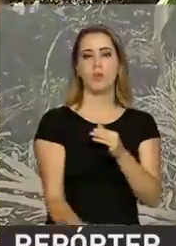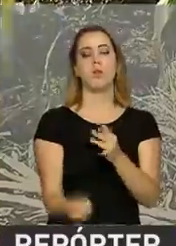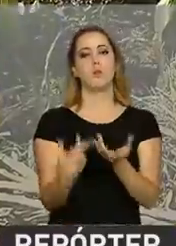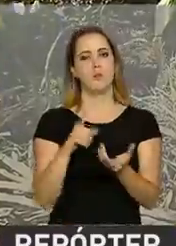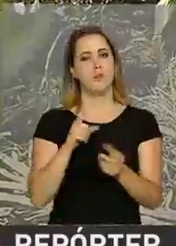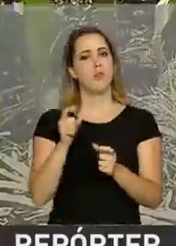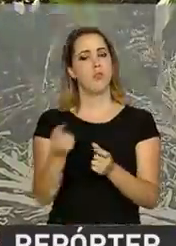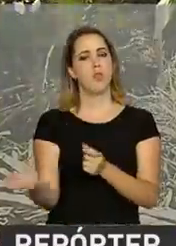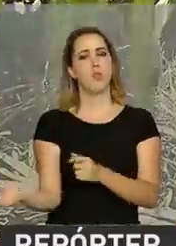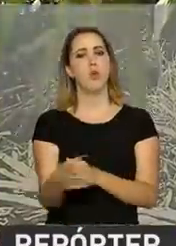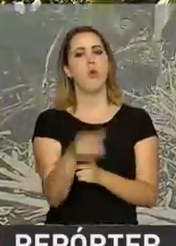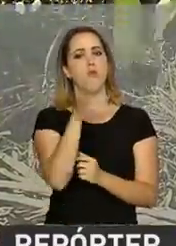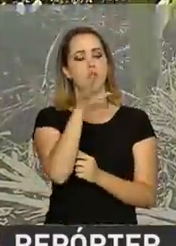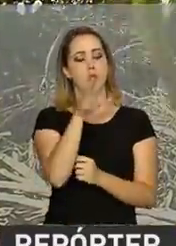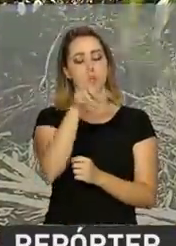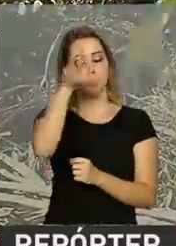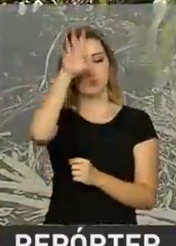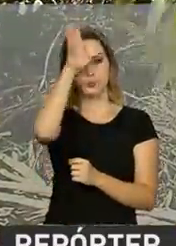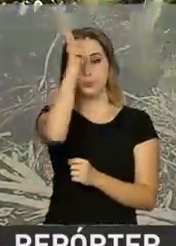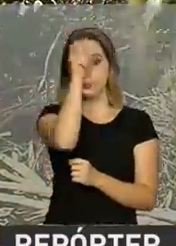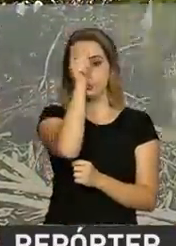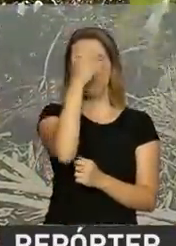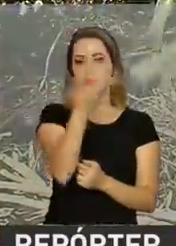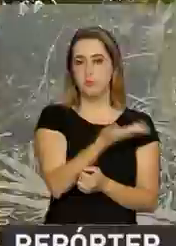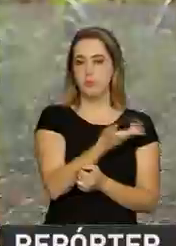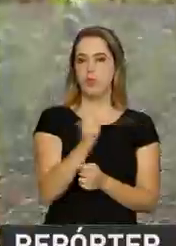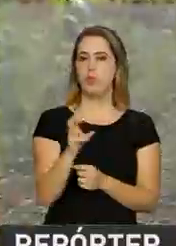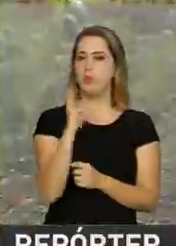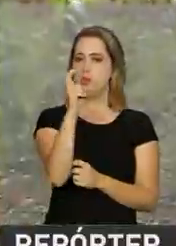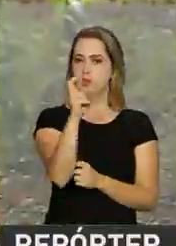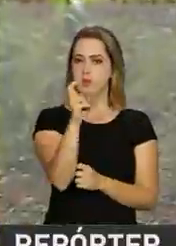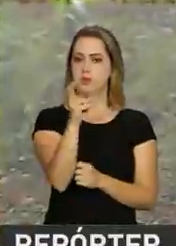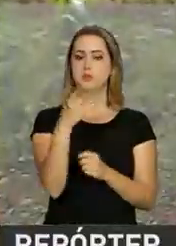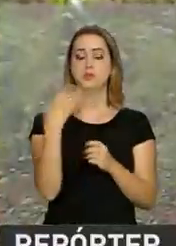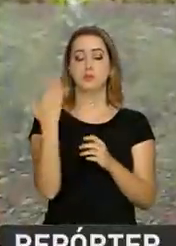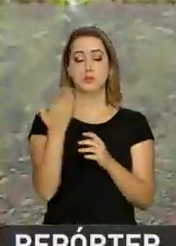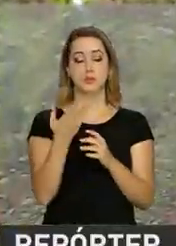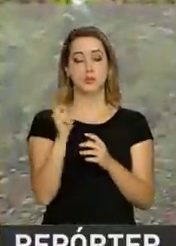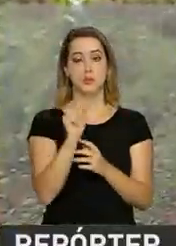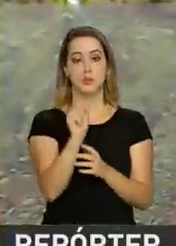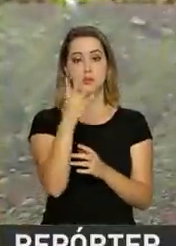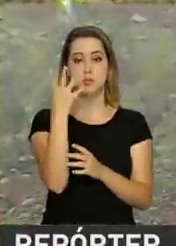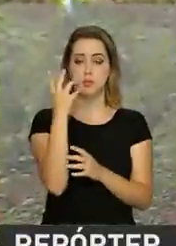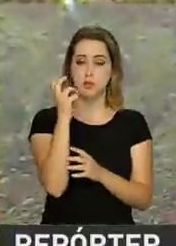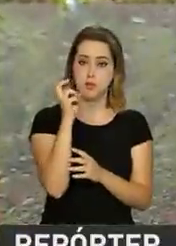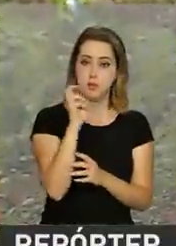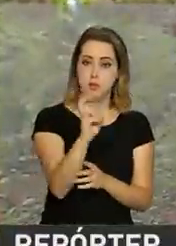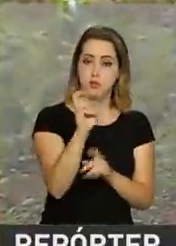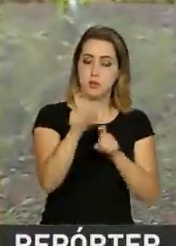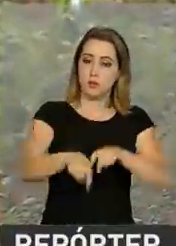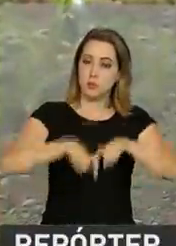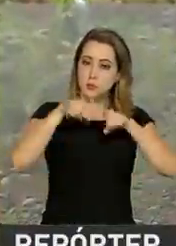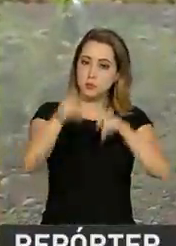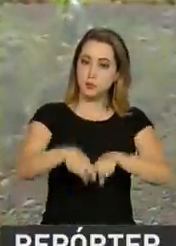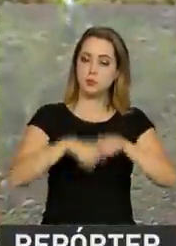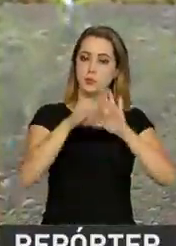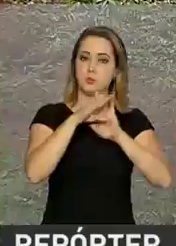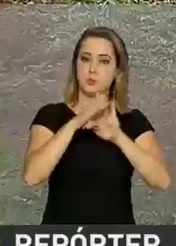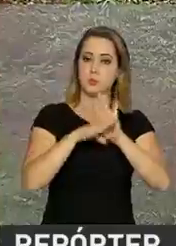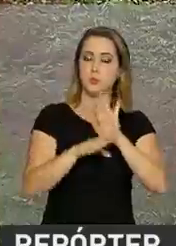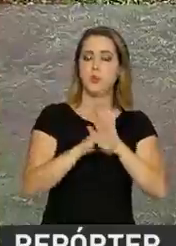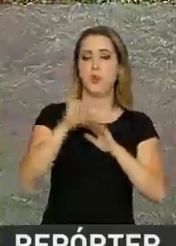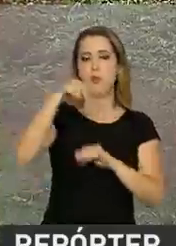O Fomento Mulher é uma das 5 modalidades do crédito instalação do Instituto Nacional de Colonização e Reforma Agrária, o